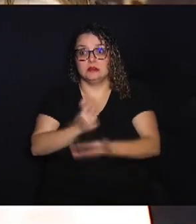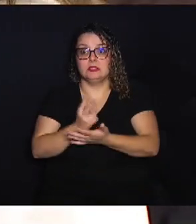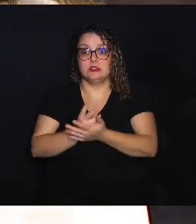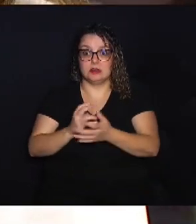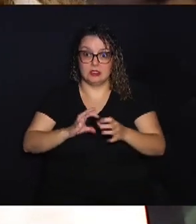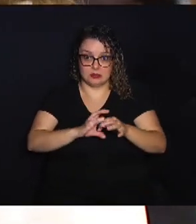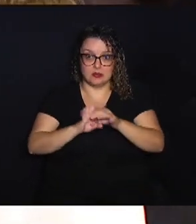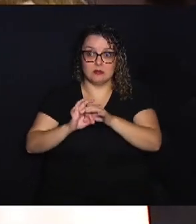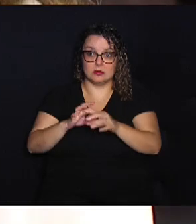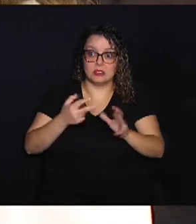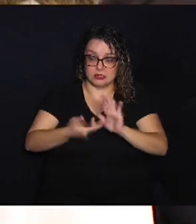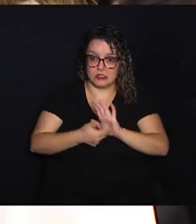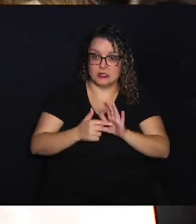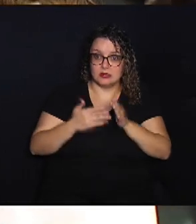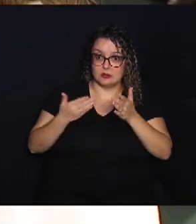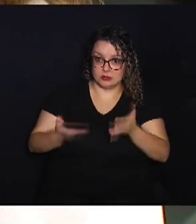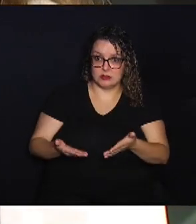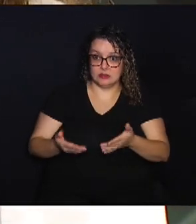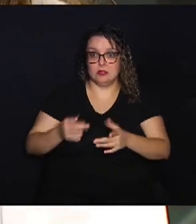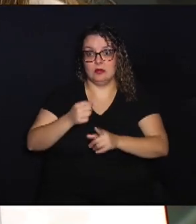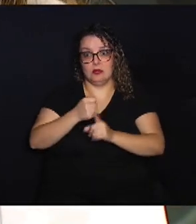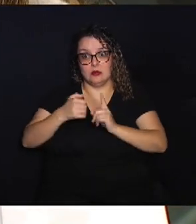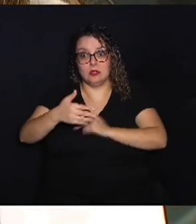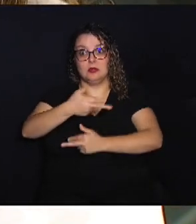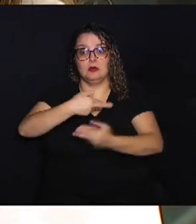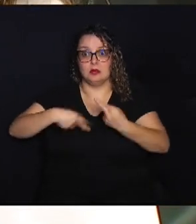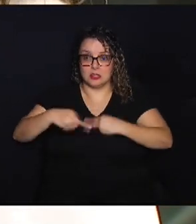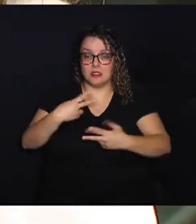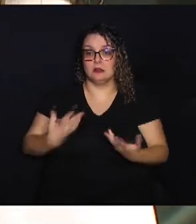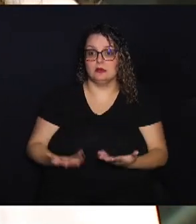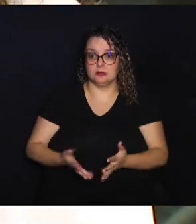unidos nesse sentido, né? Nessa questão social, até por